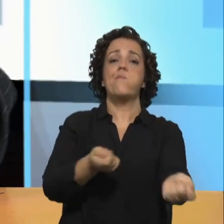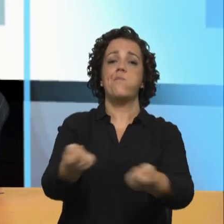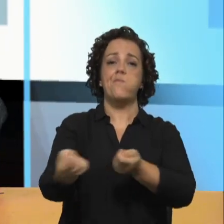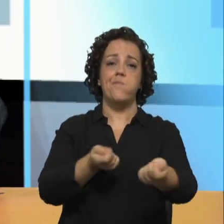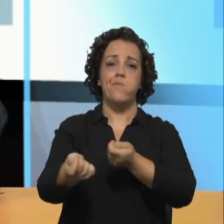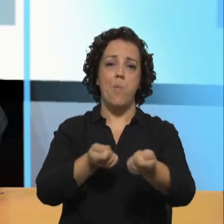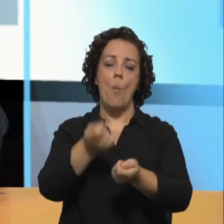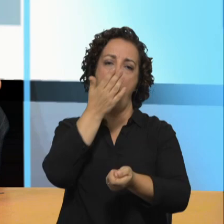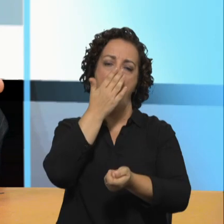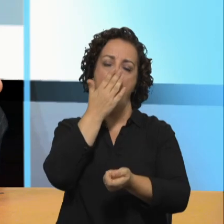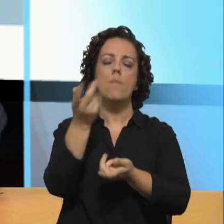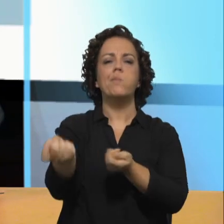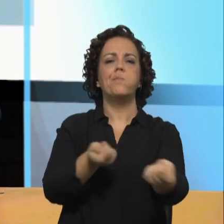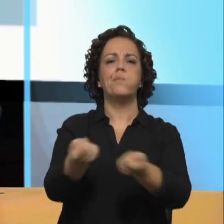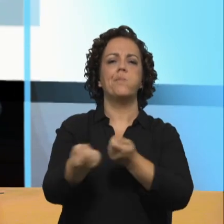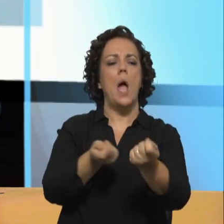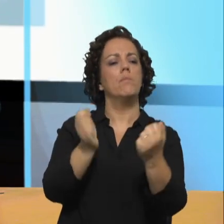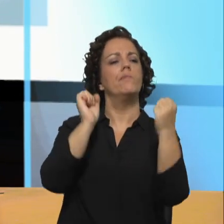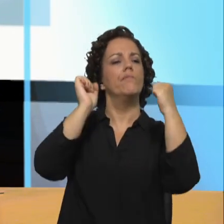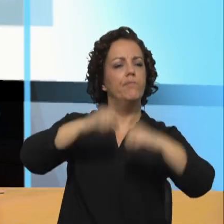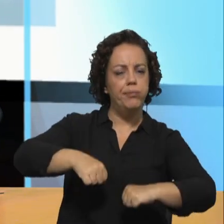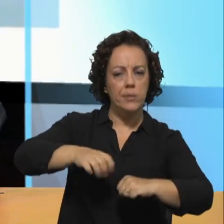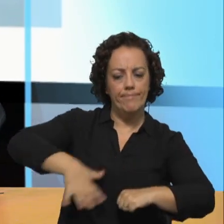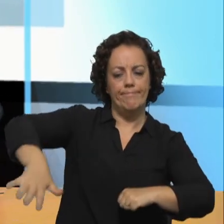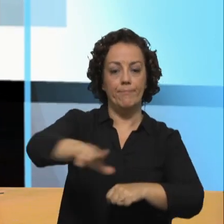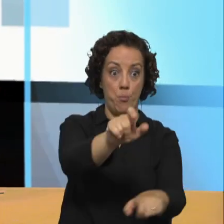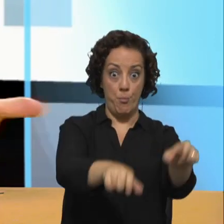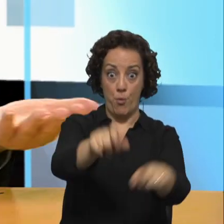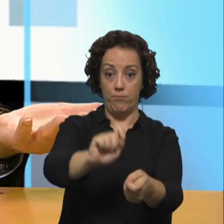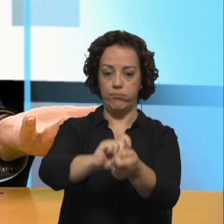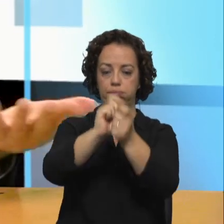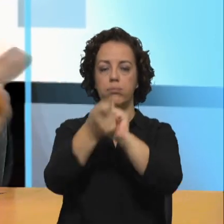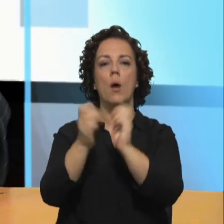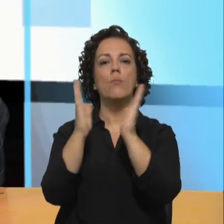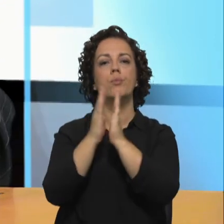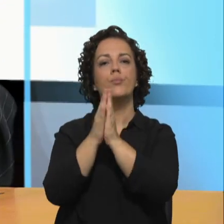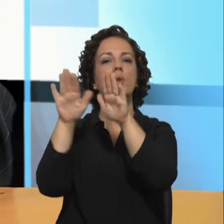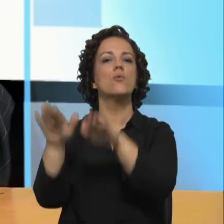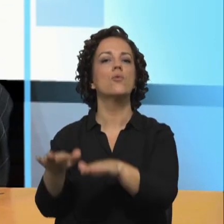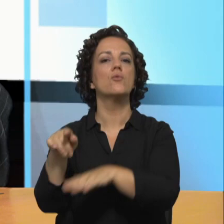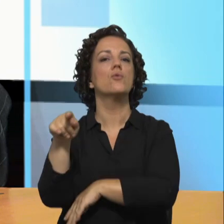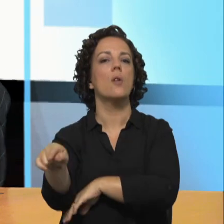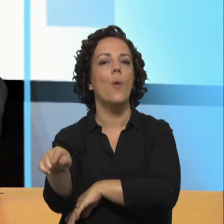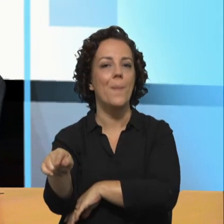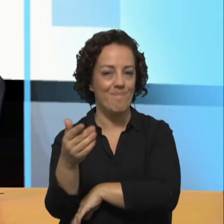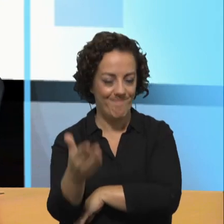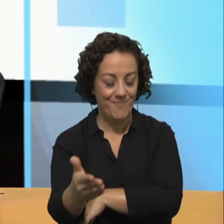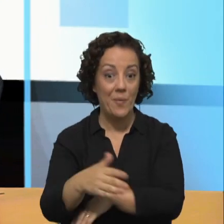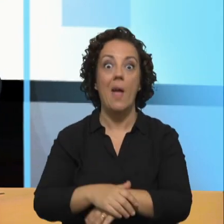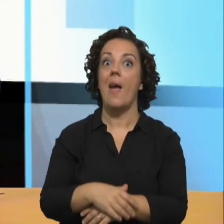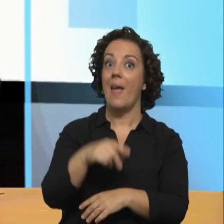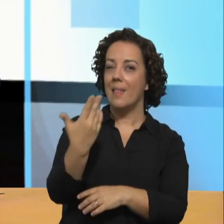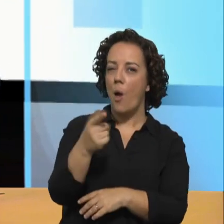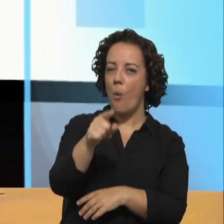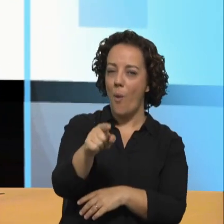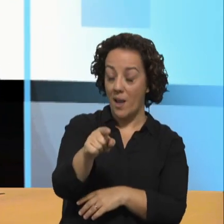de conluio perante a conversão destes povos ao islamismo. Por essa altura, e após